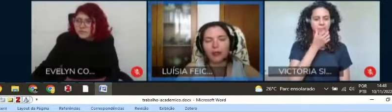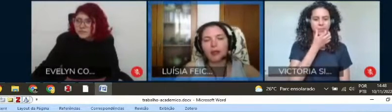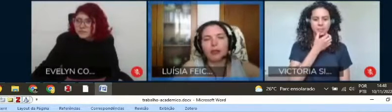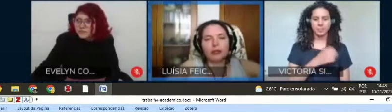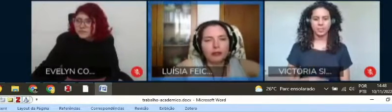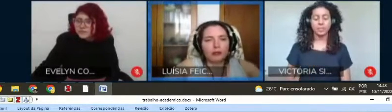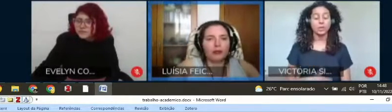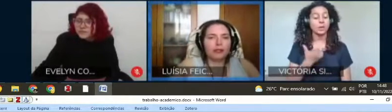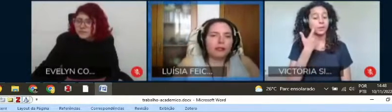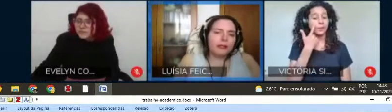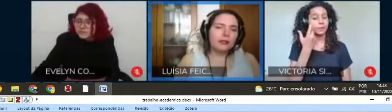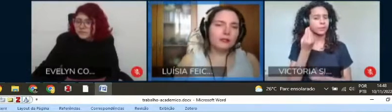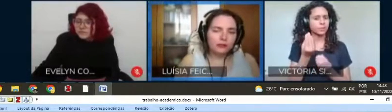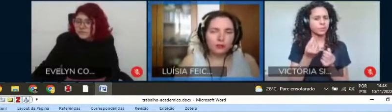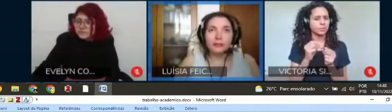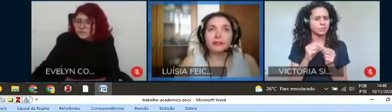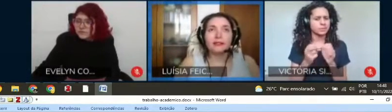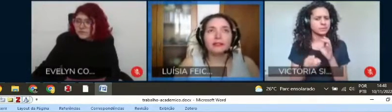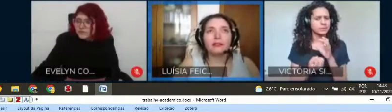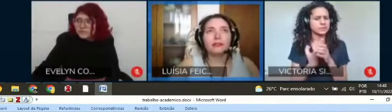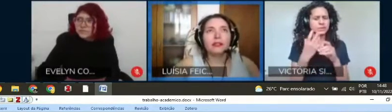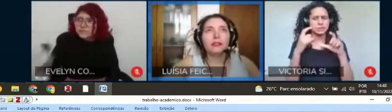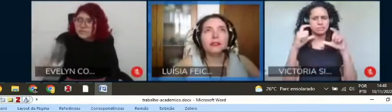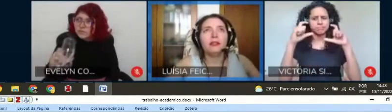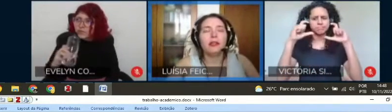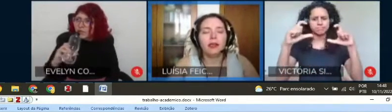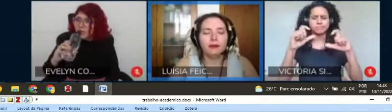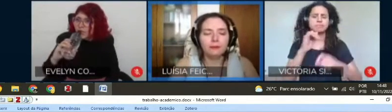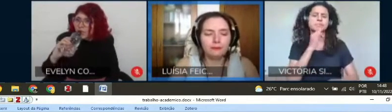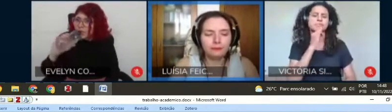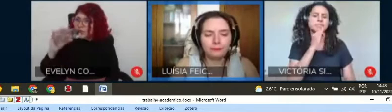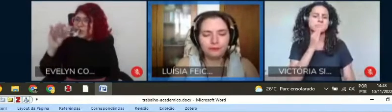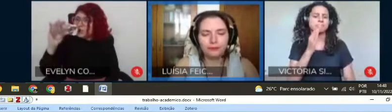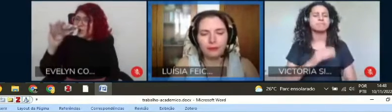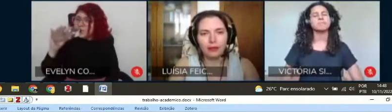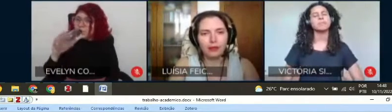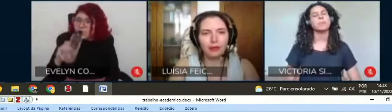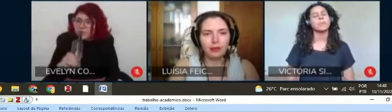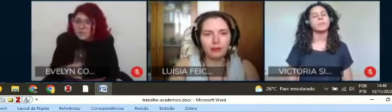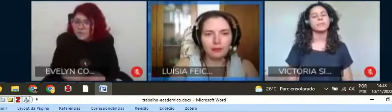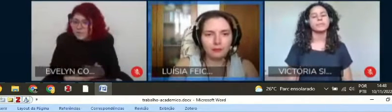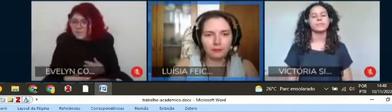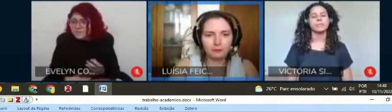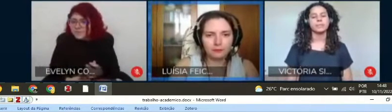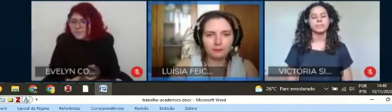Aqui. Então, aqui eu vou começar a escrever, que é